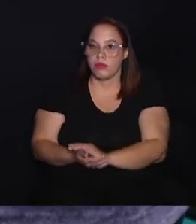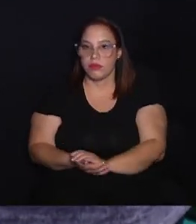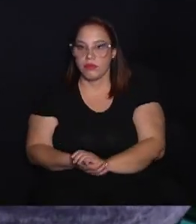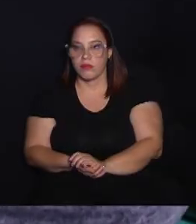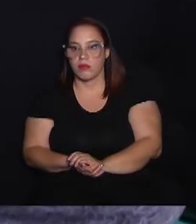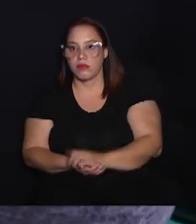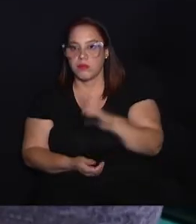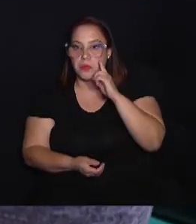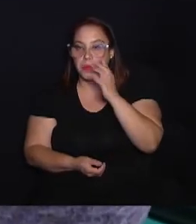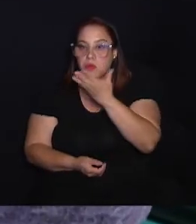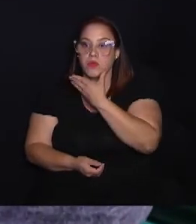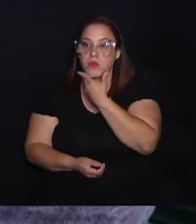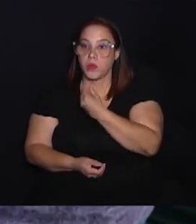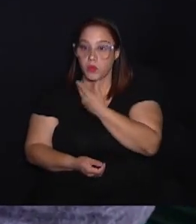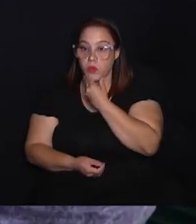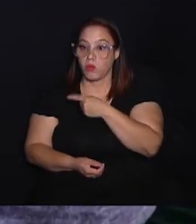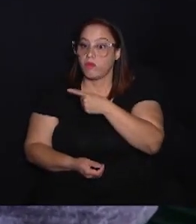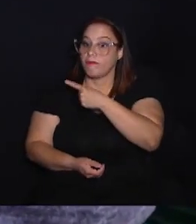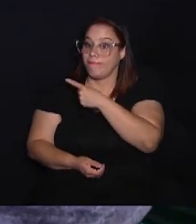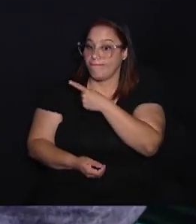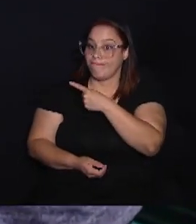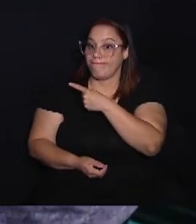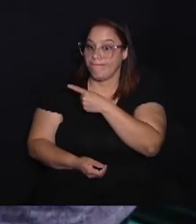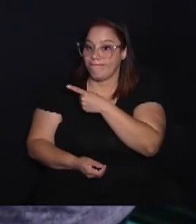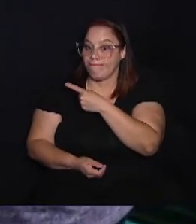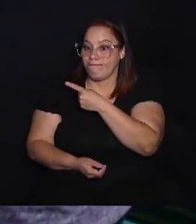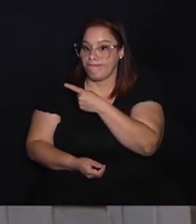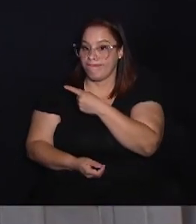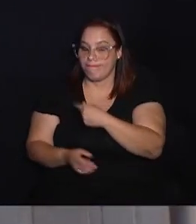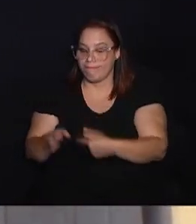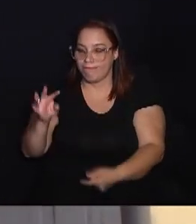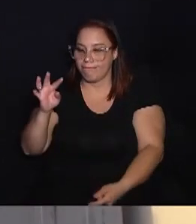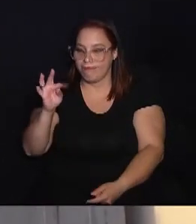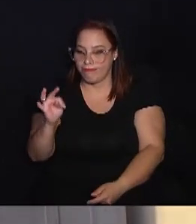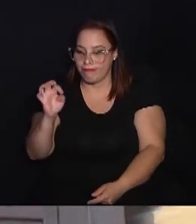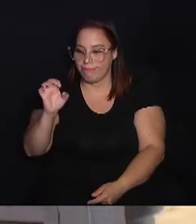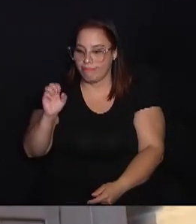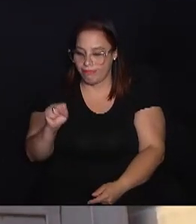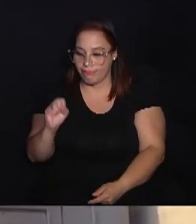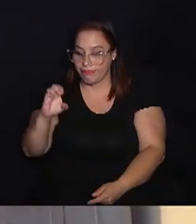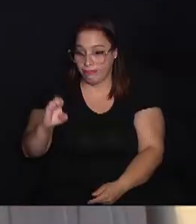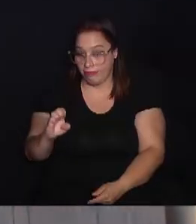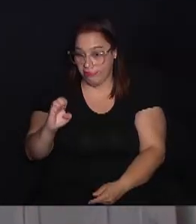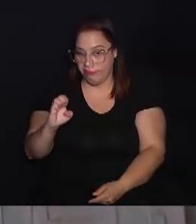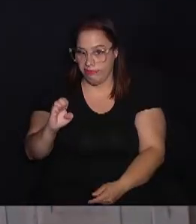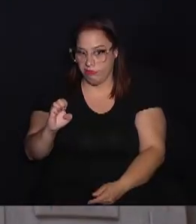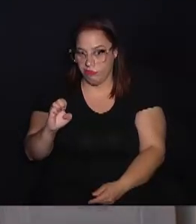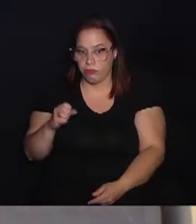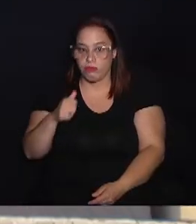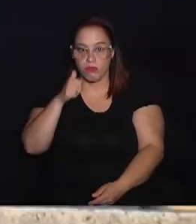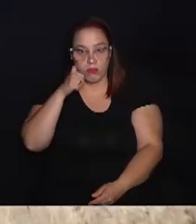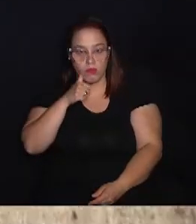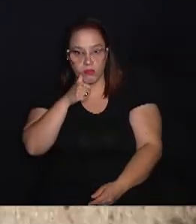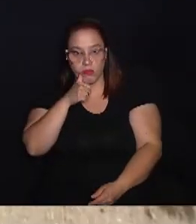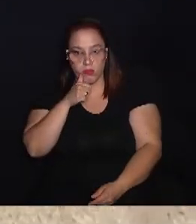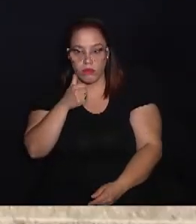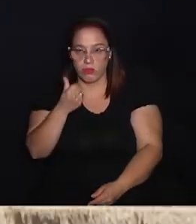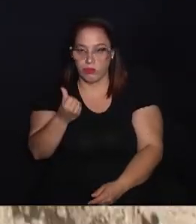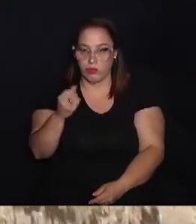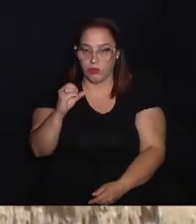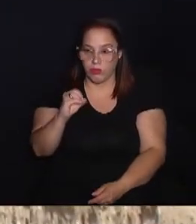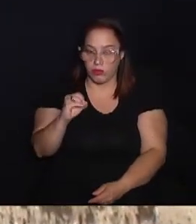acessibilidade à votação nos colégios eleitorais. A cidade de Campinas, nas eleições municipais